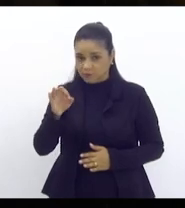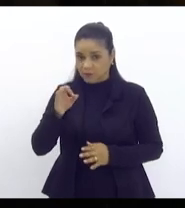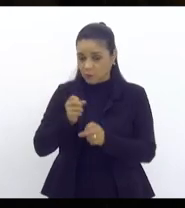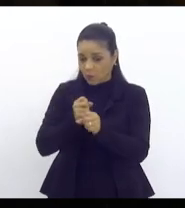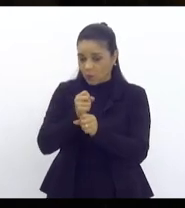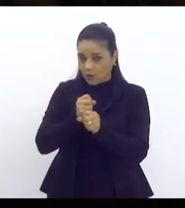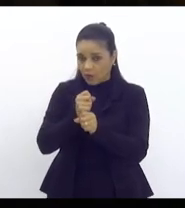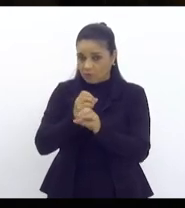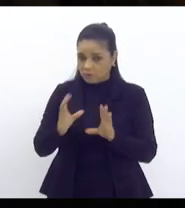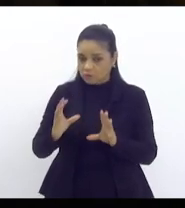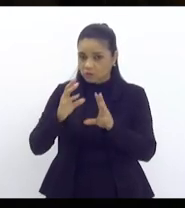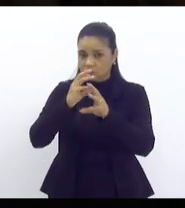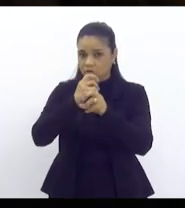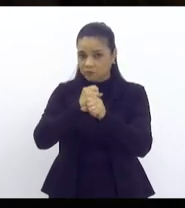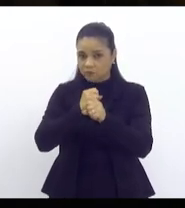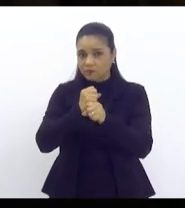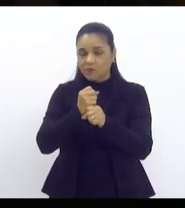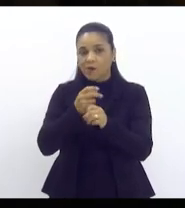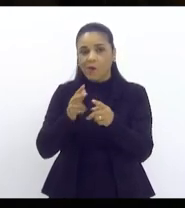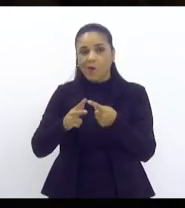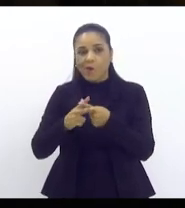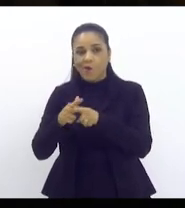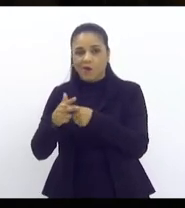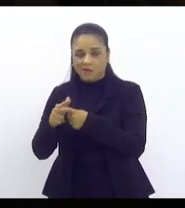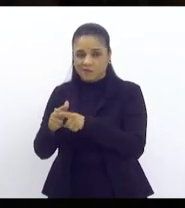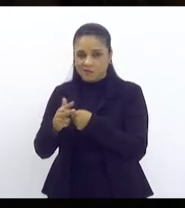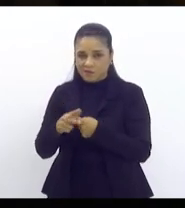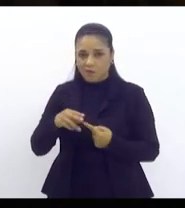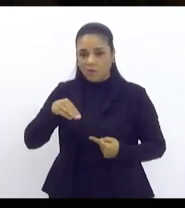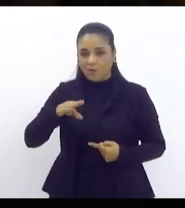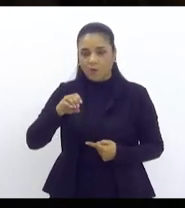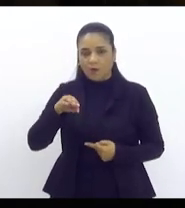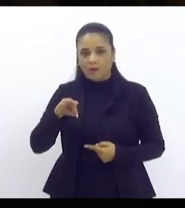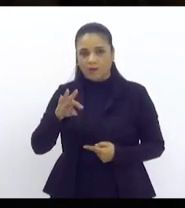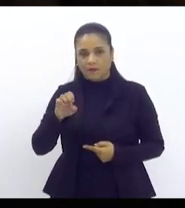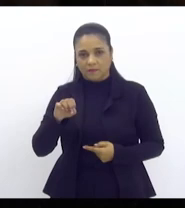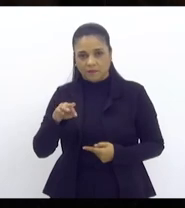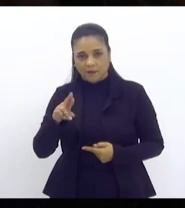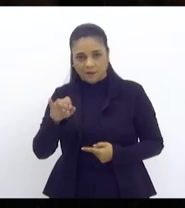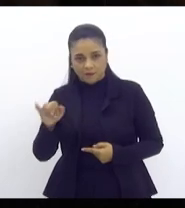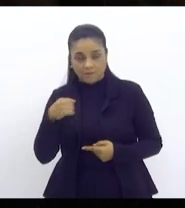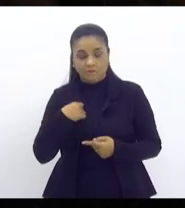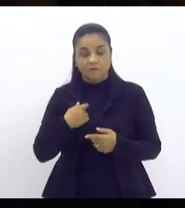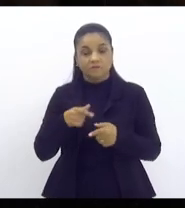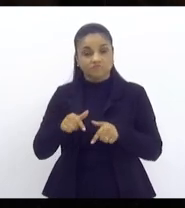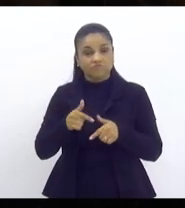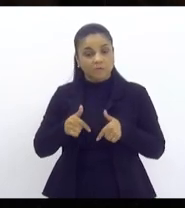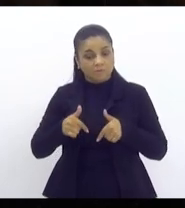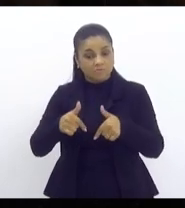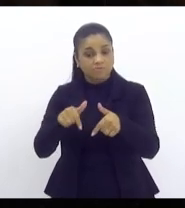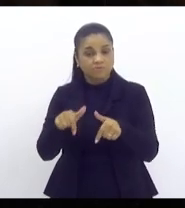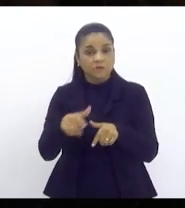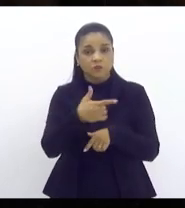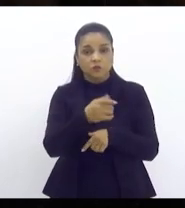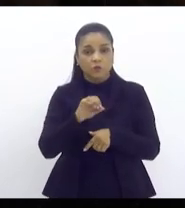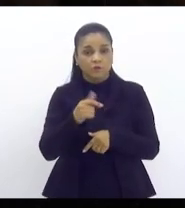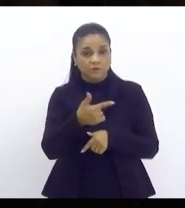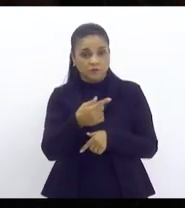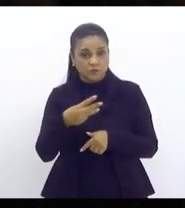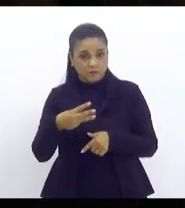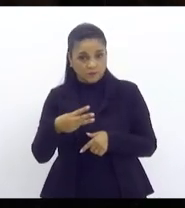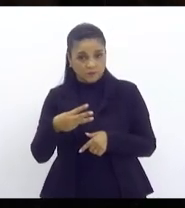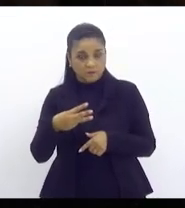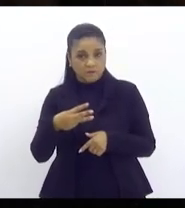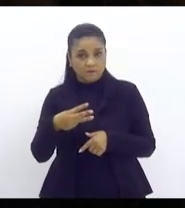com a correção monetária pelo IPCA, seria aplicado a partir de 2023,